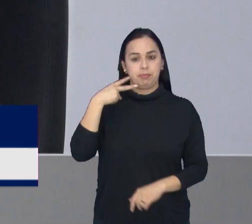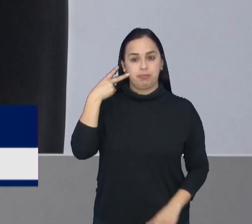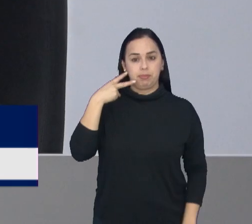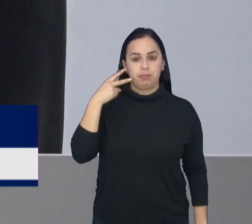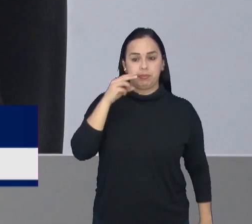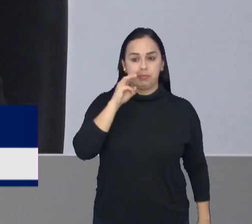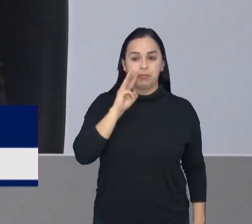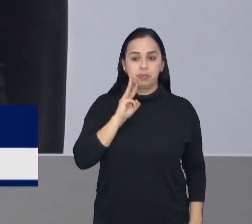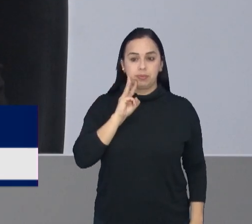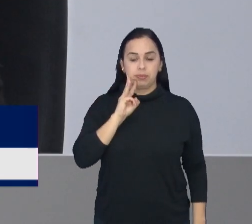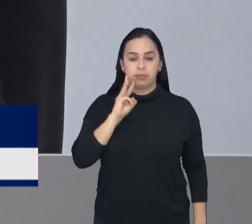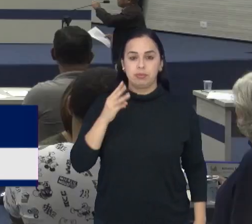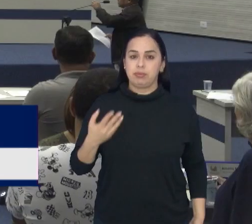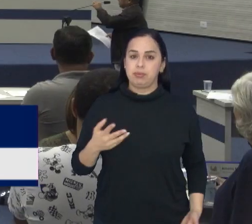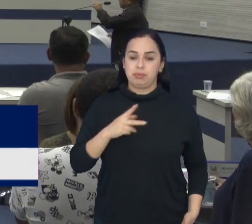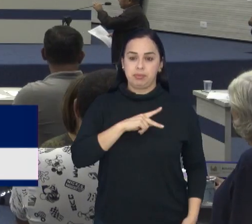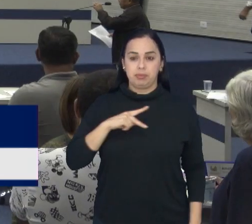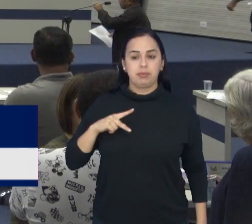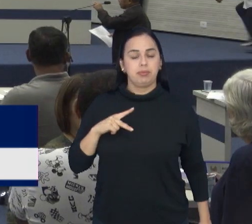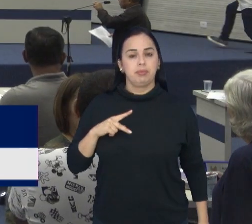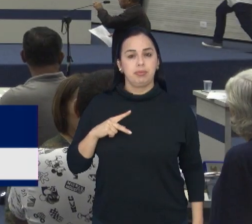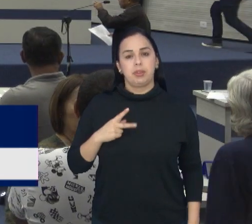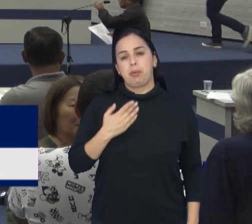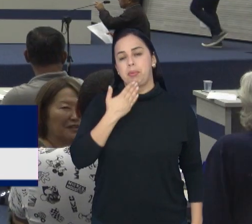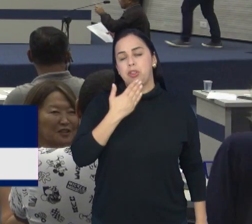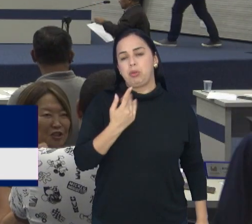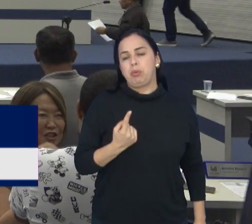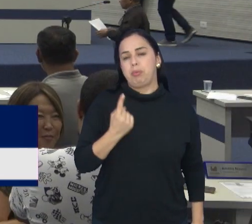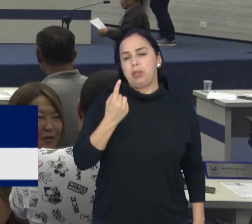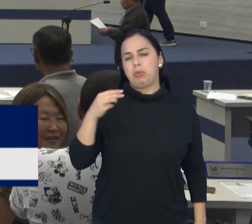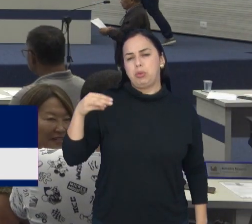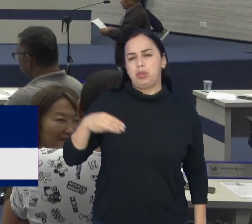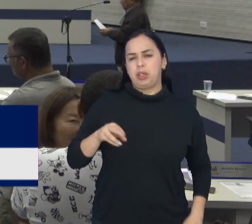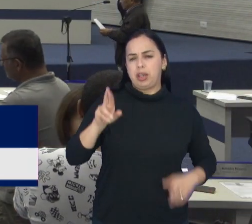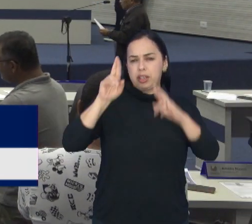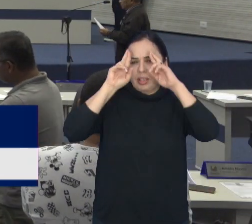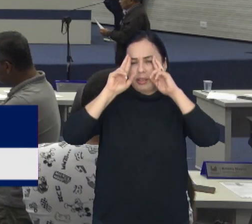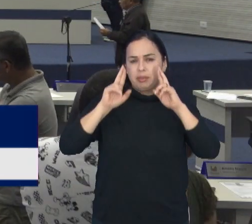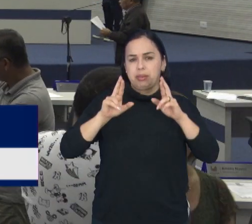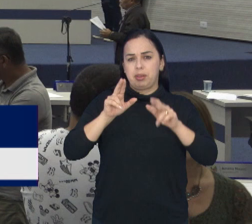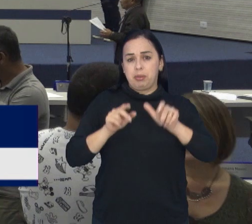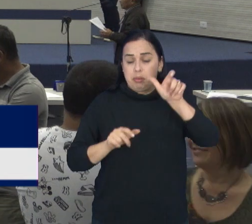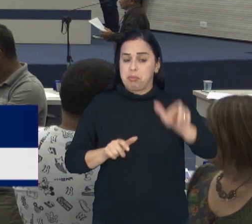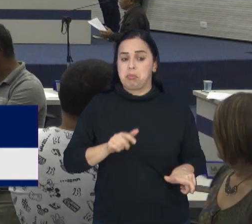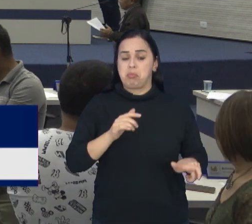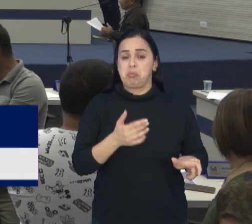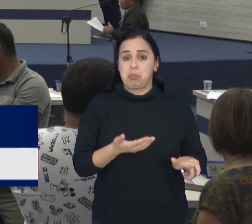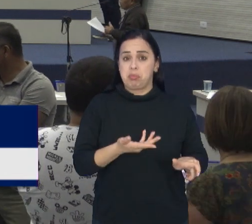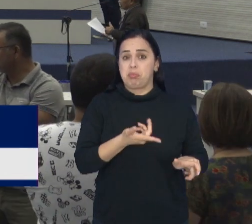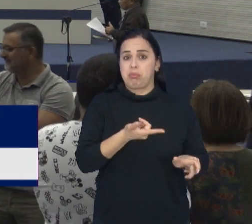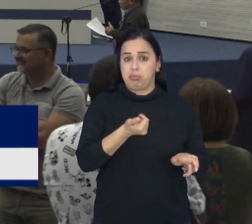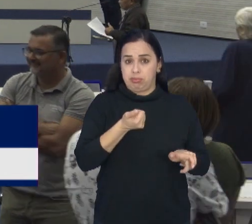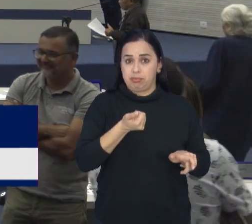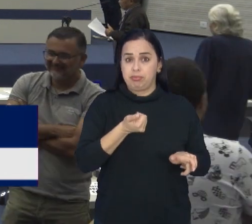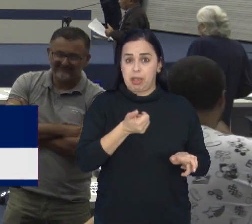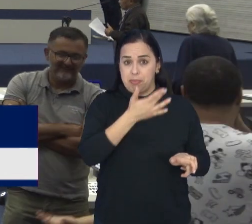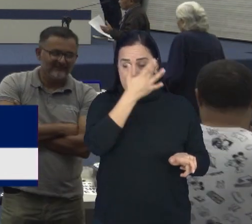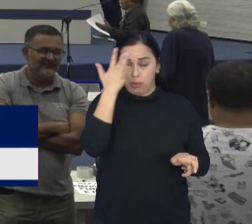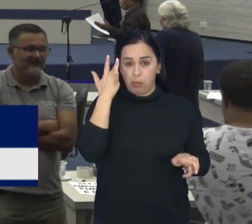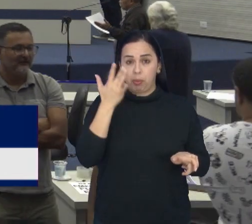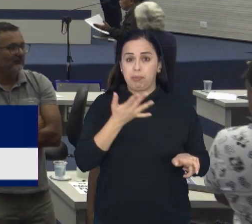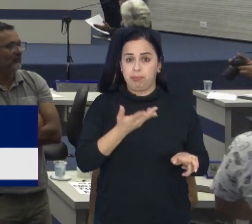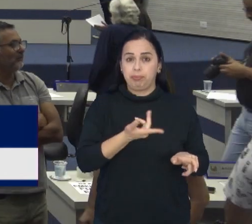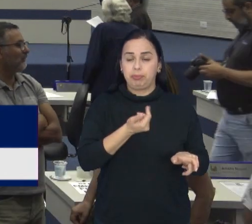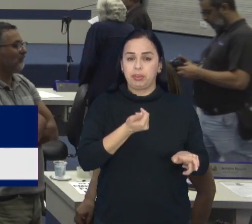Walter Reich. Senhor presidente, pedi um minuto de silêncio para uma grande pessoa que nos